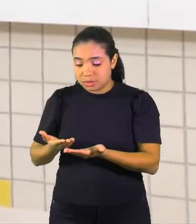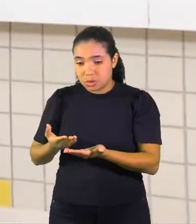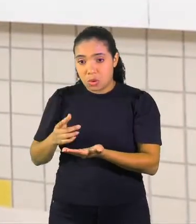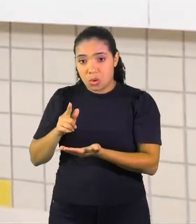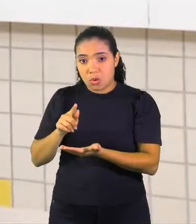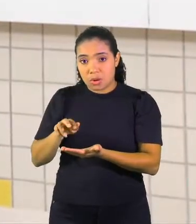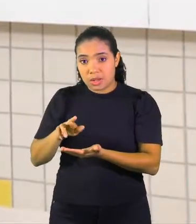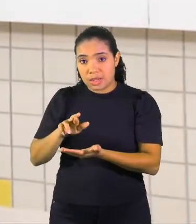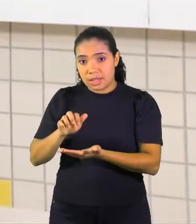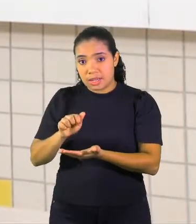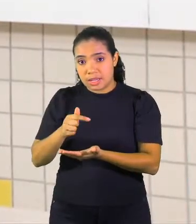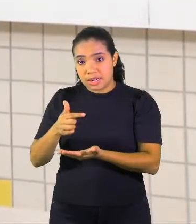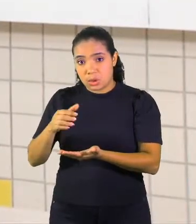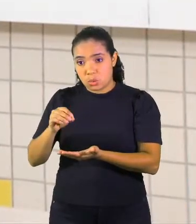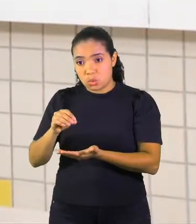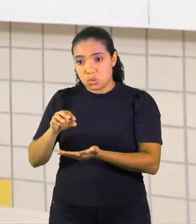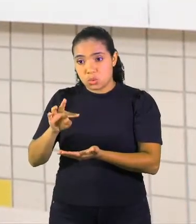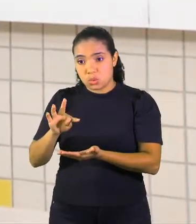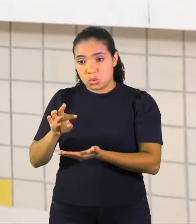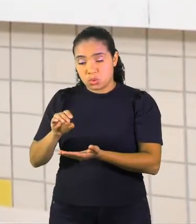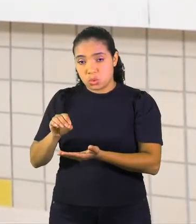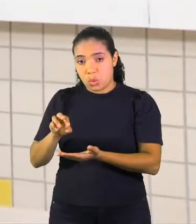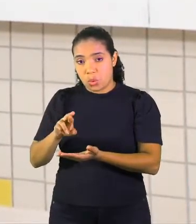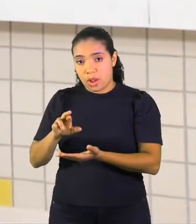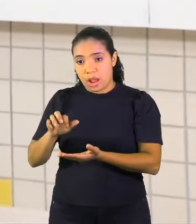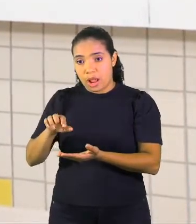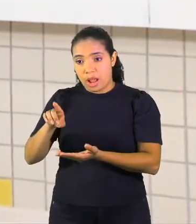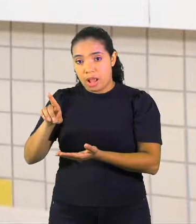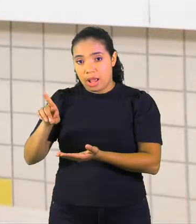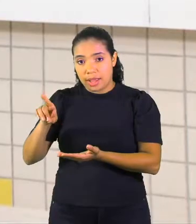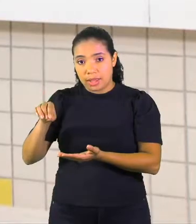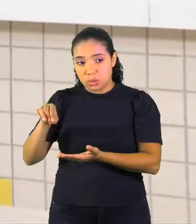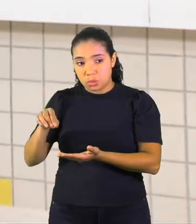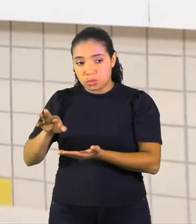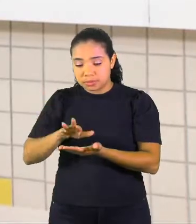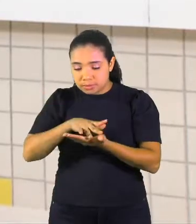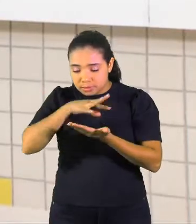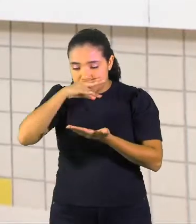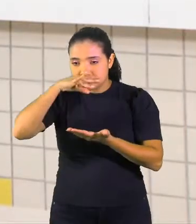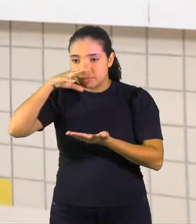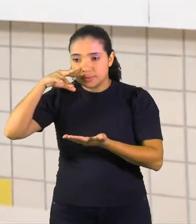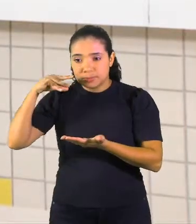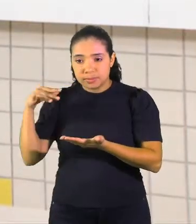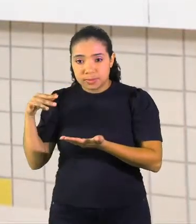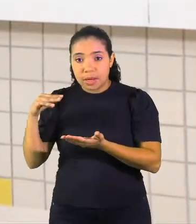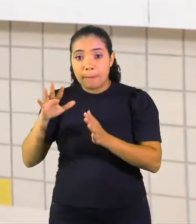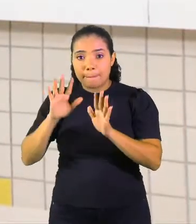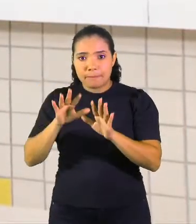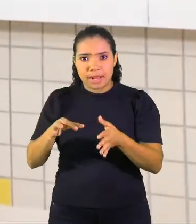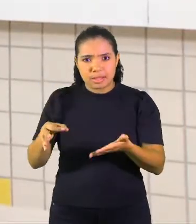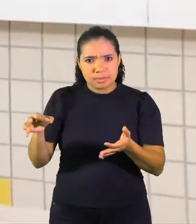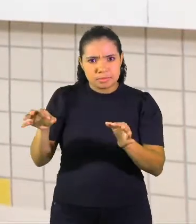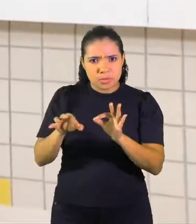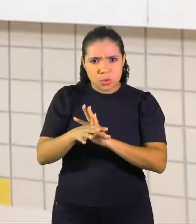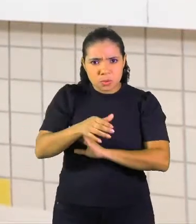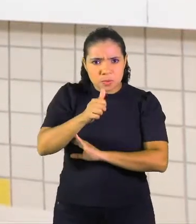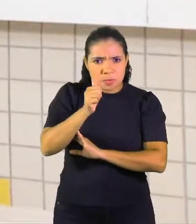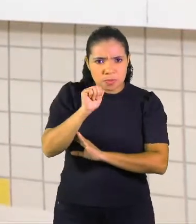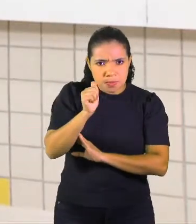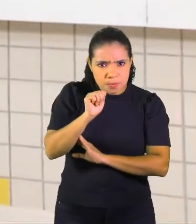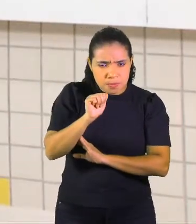torrado, muito perfumado. Mas ele já está pronto para o consumo? Ainda